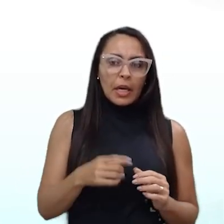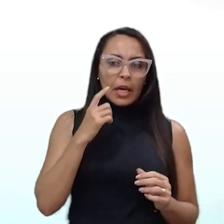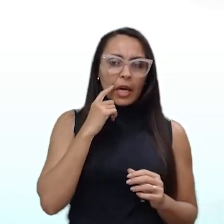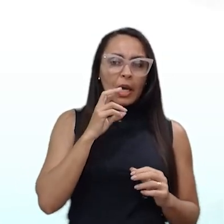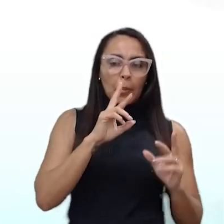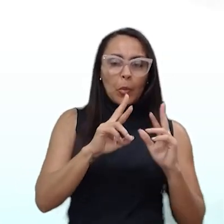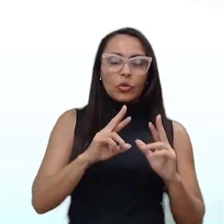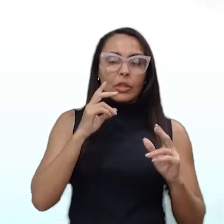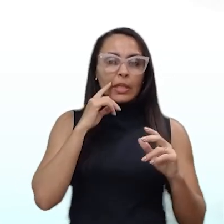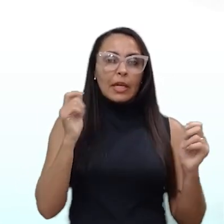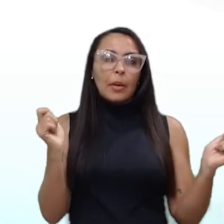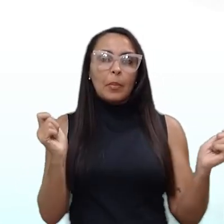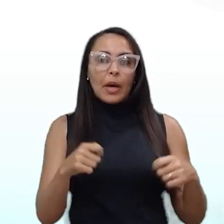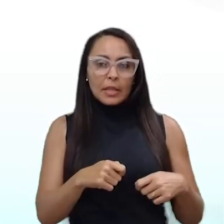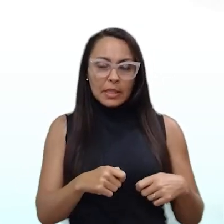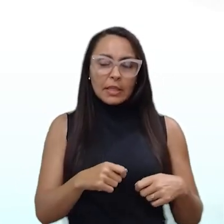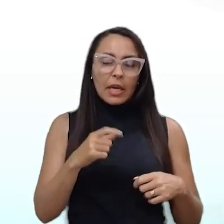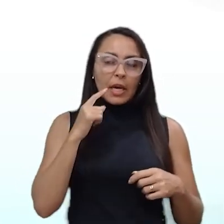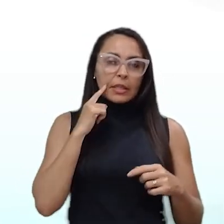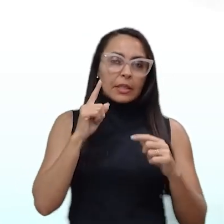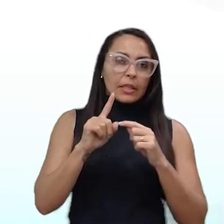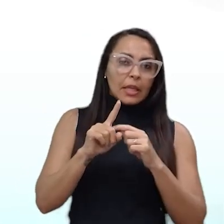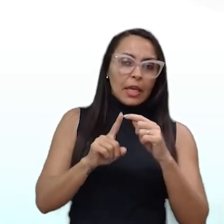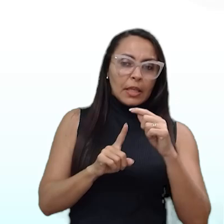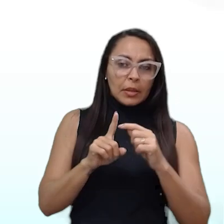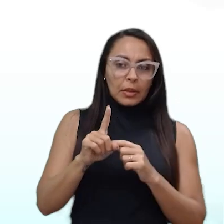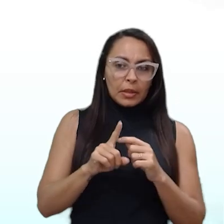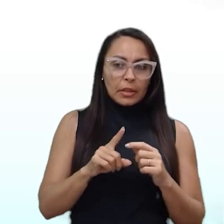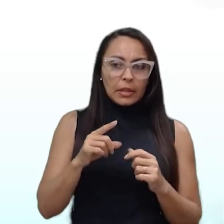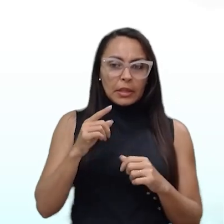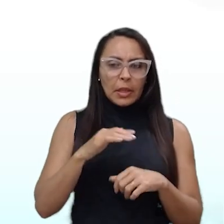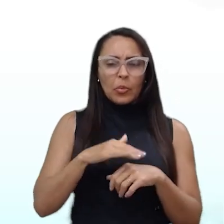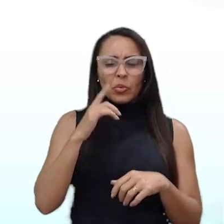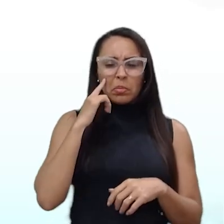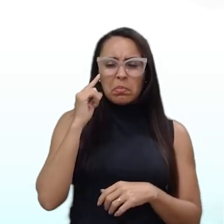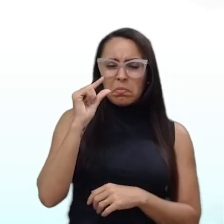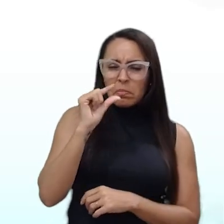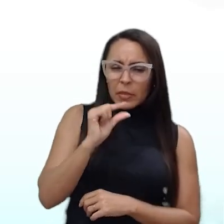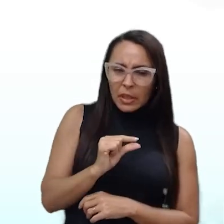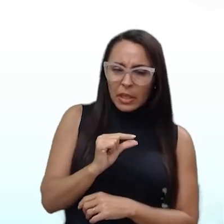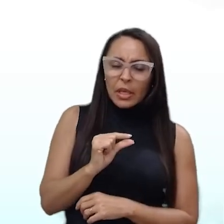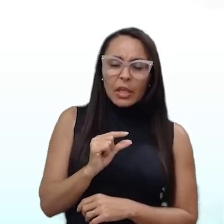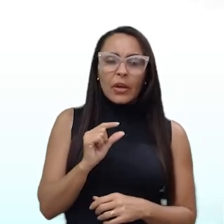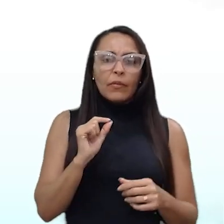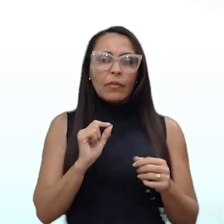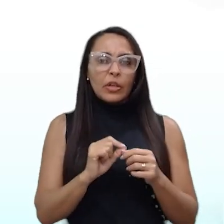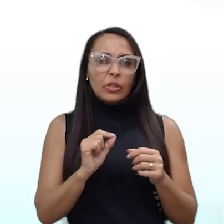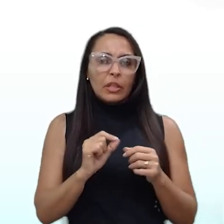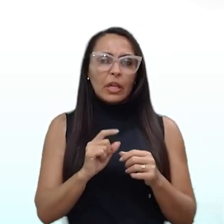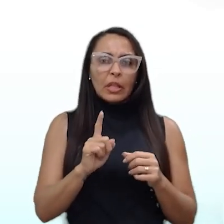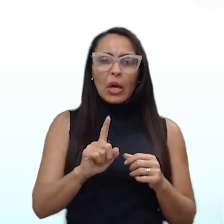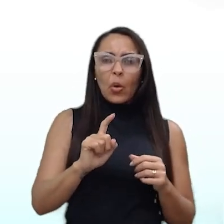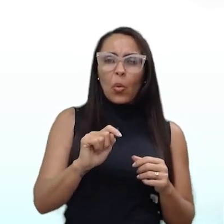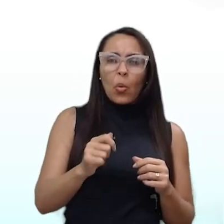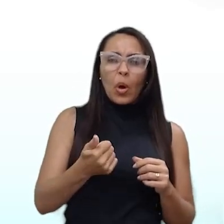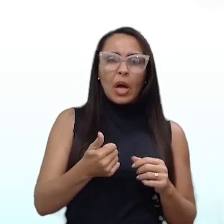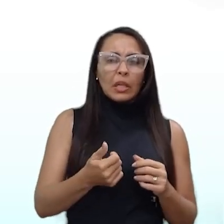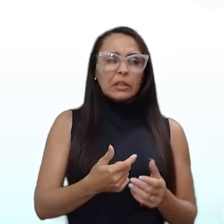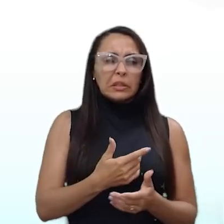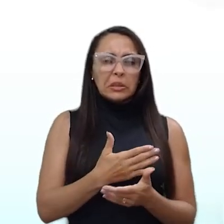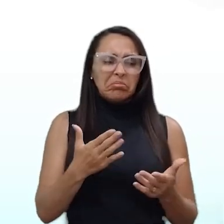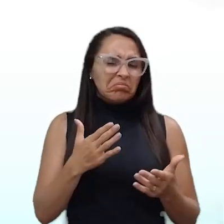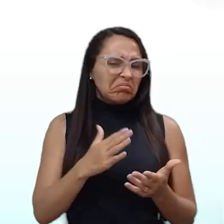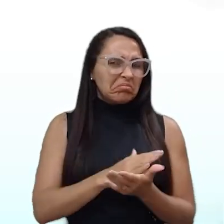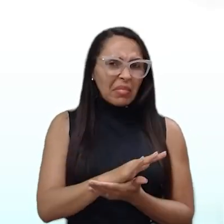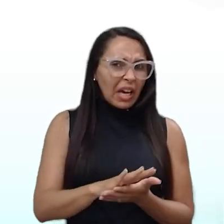na capacidade térmica das fagulhas, que é muito pequena, fazendo com que ela seja quase infinitesimal, ou